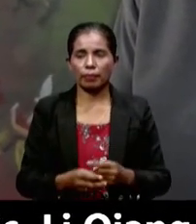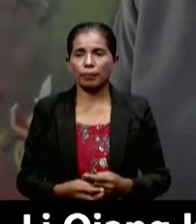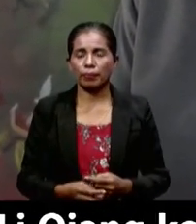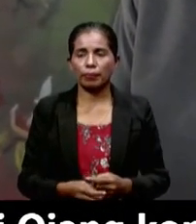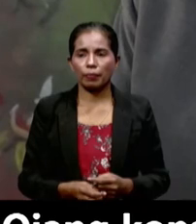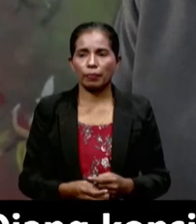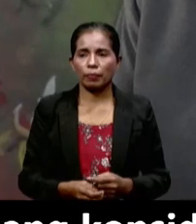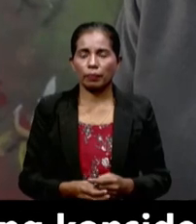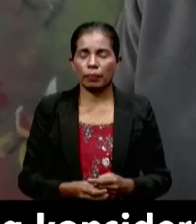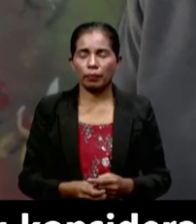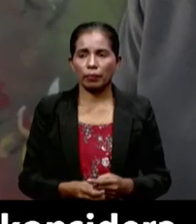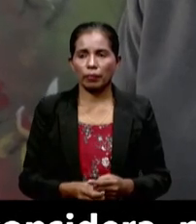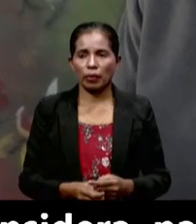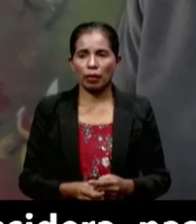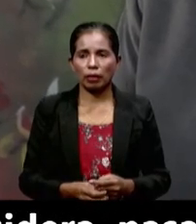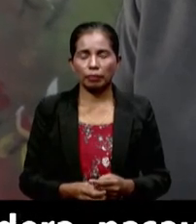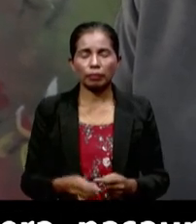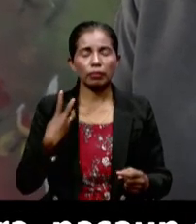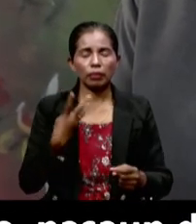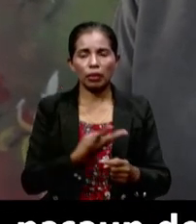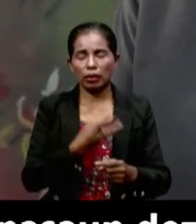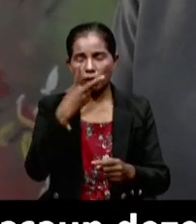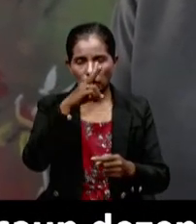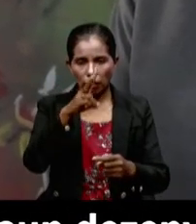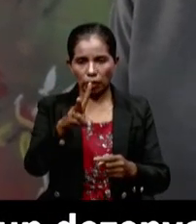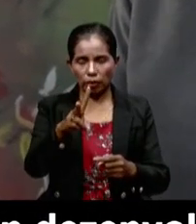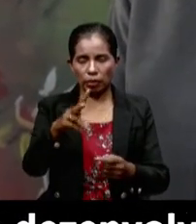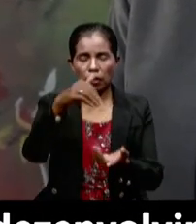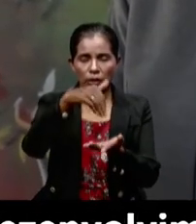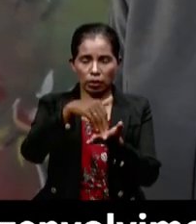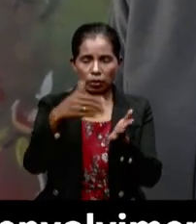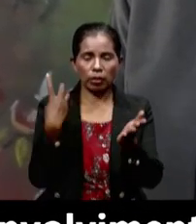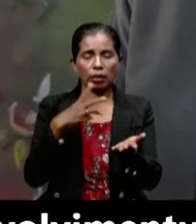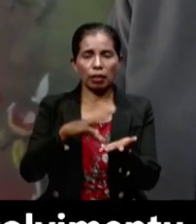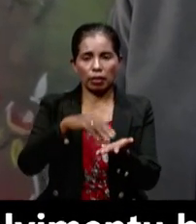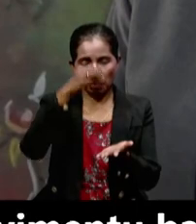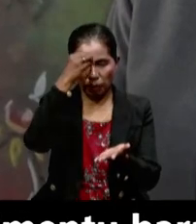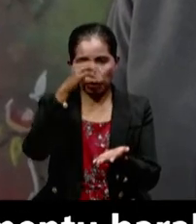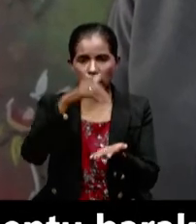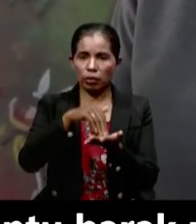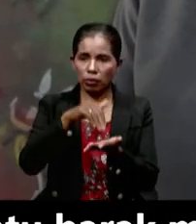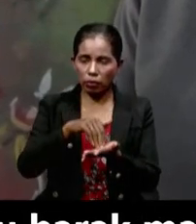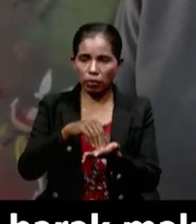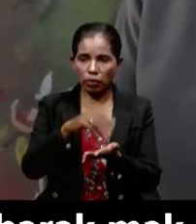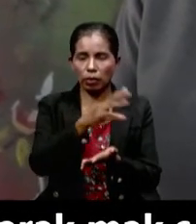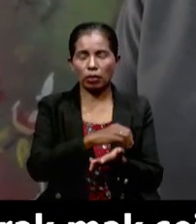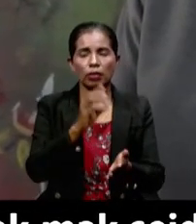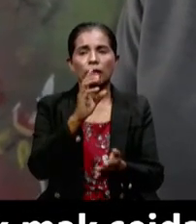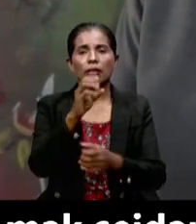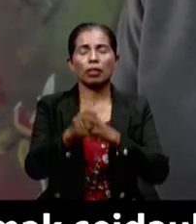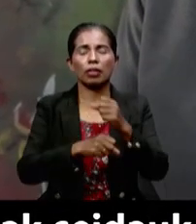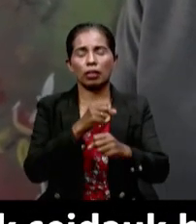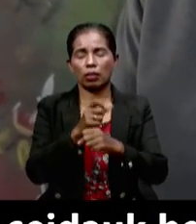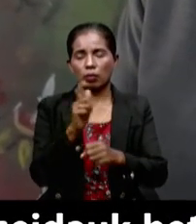que tiveram guarida, puderam estudar, e 24 horas depois da